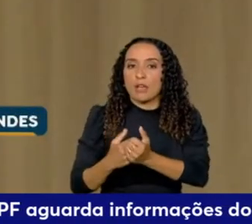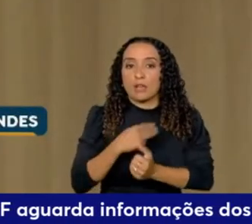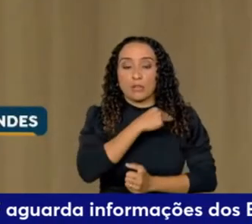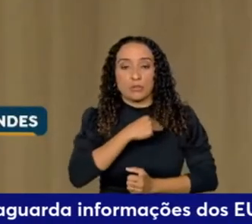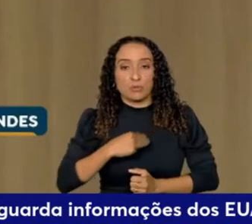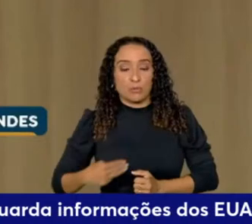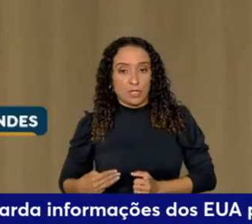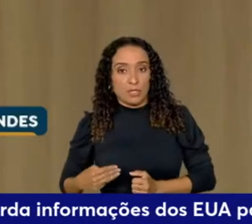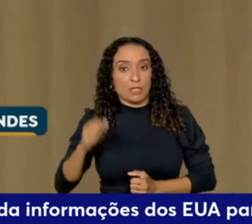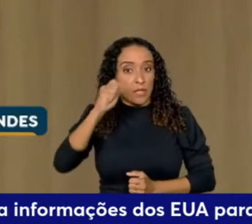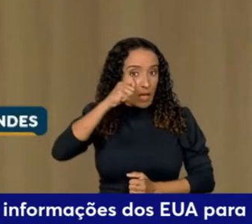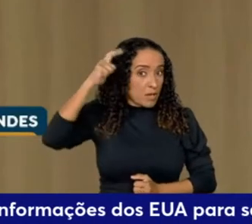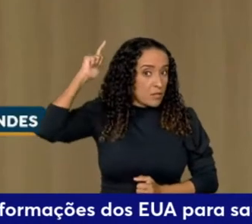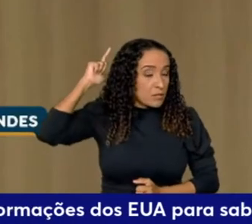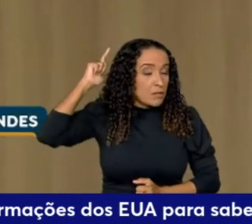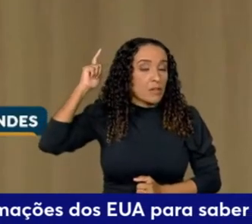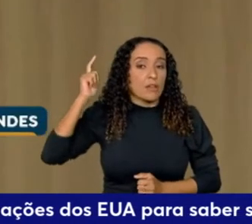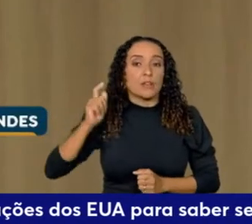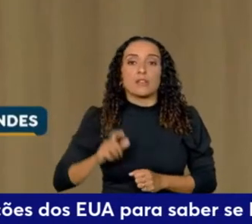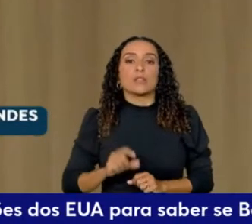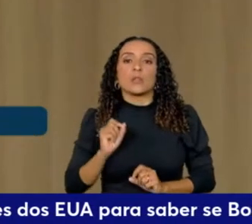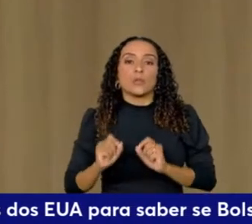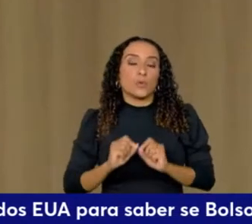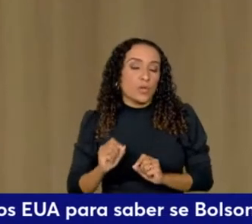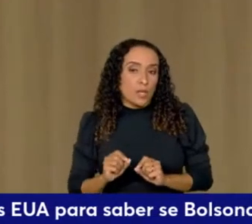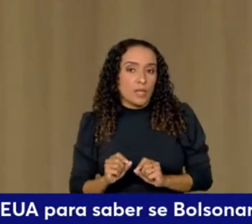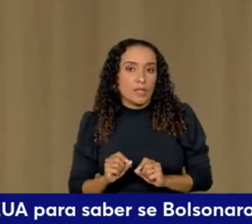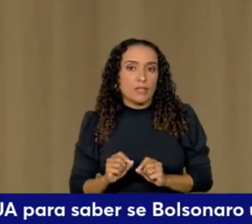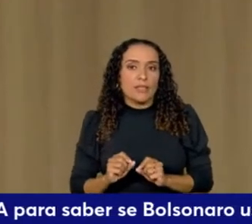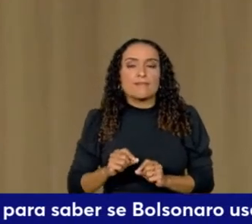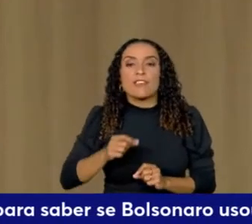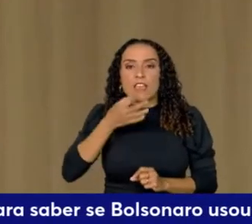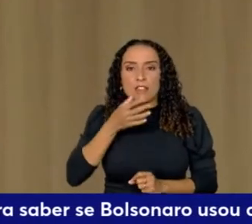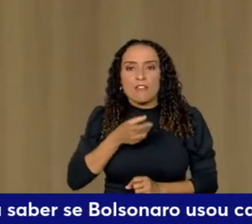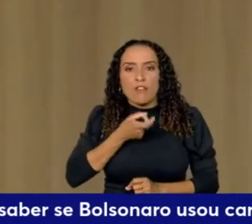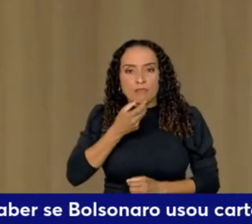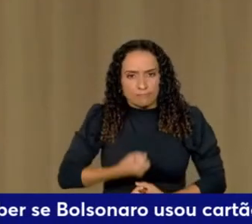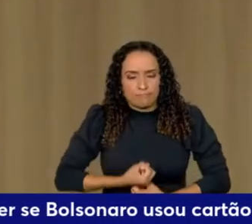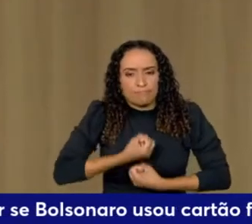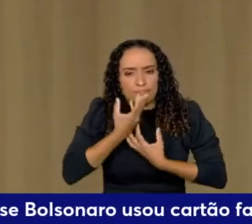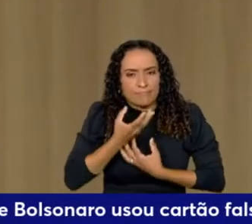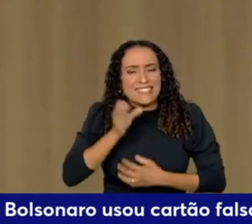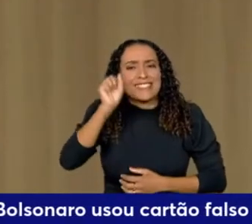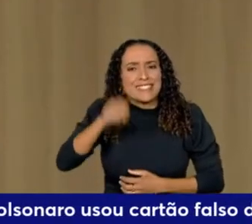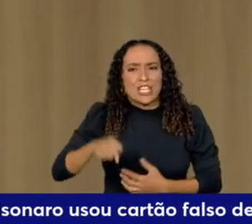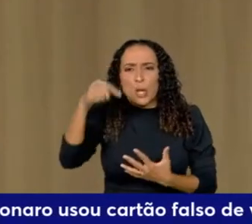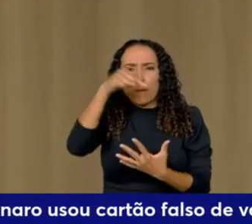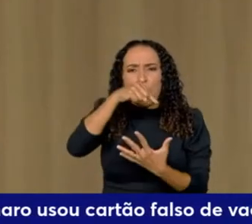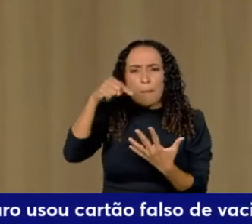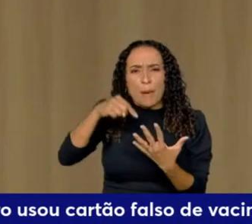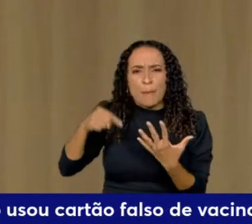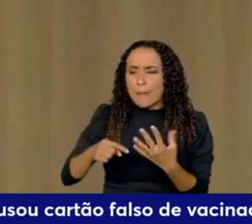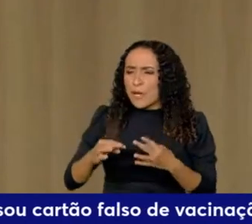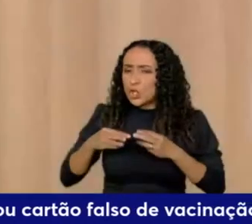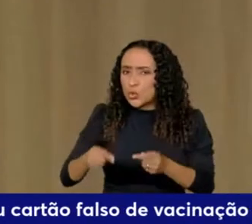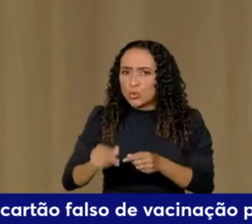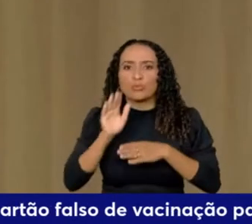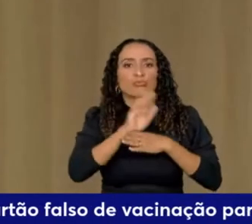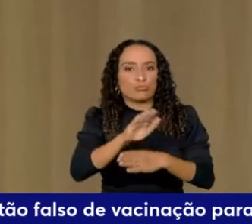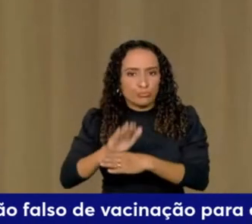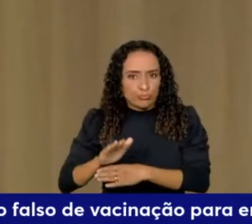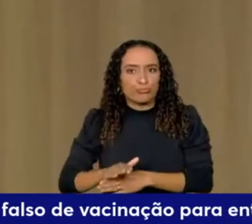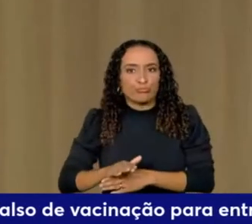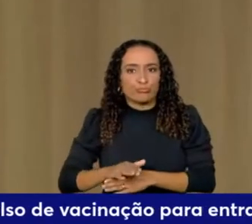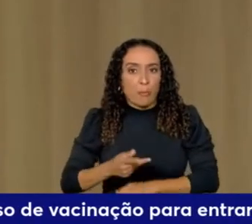Alexandre de mor que ele confirma todos os termos da colaboração